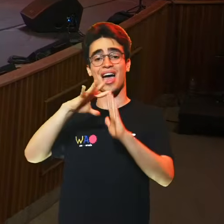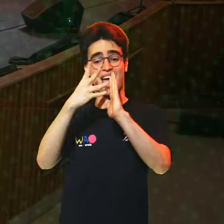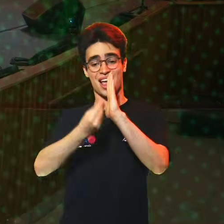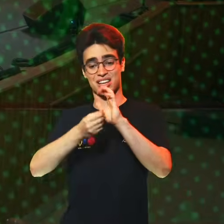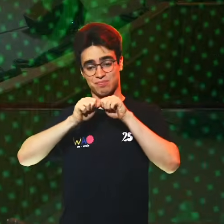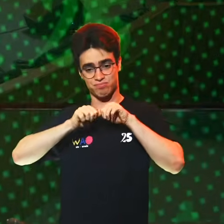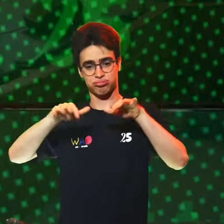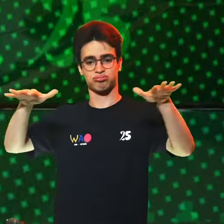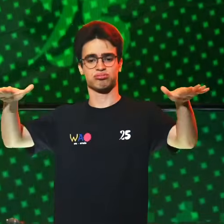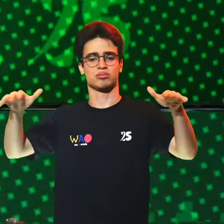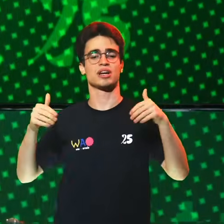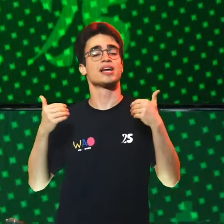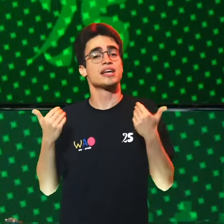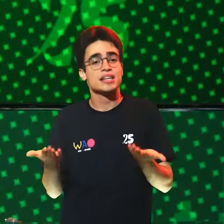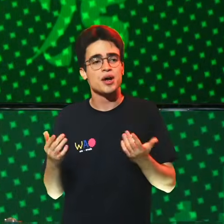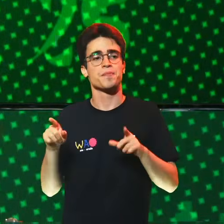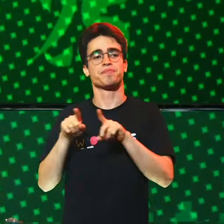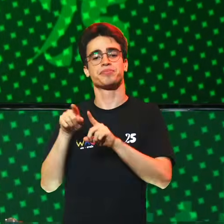E o pastor